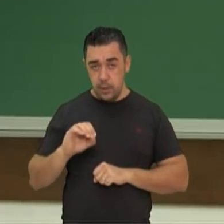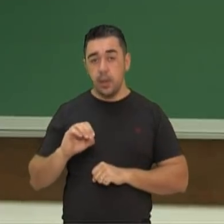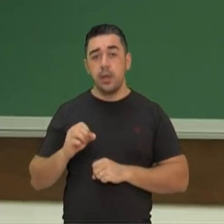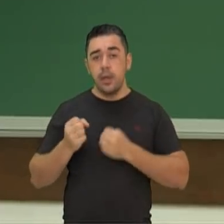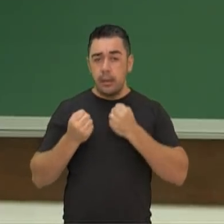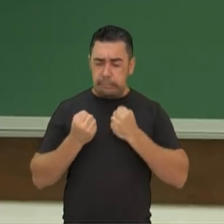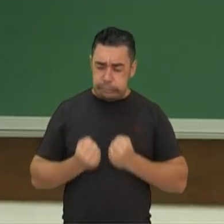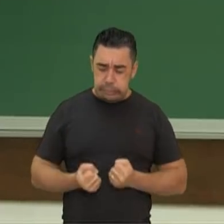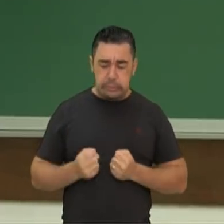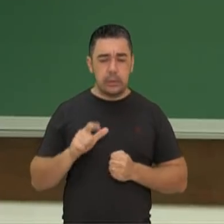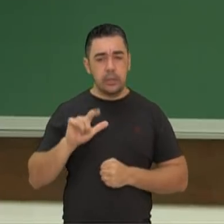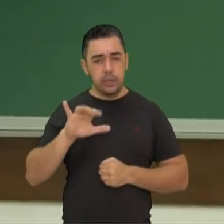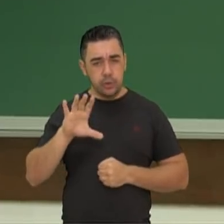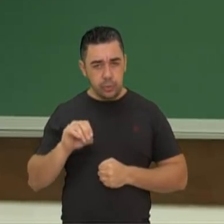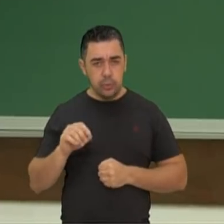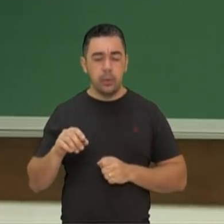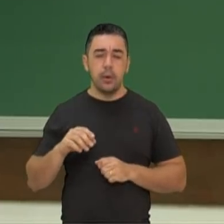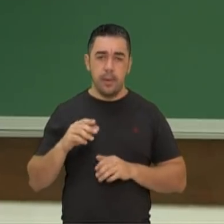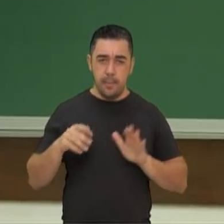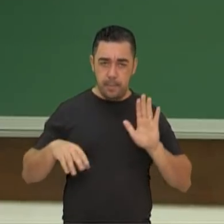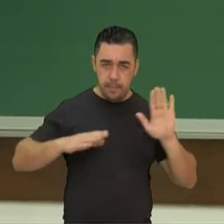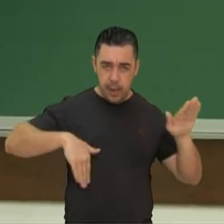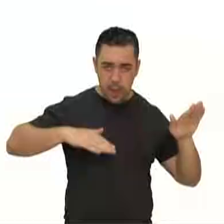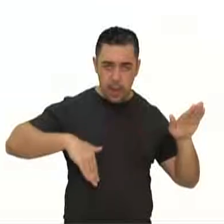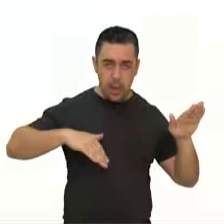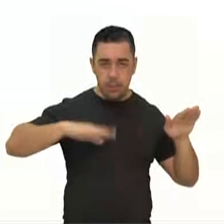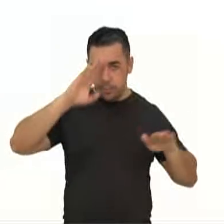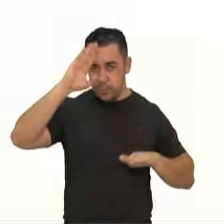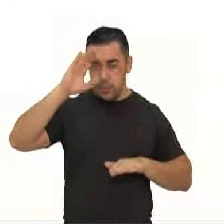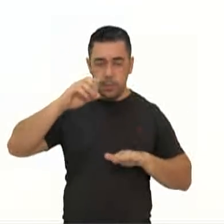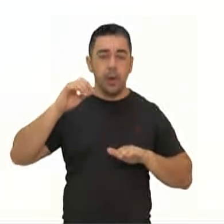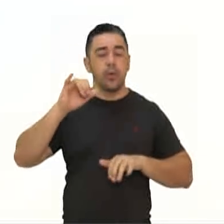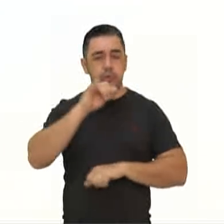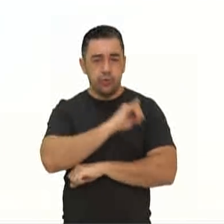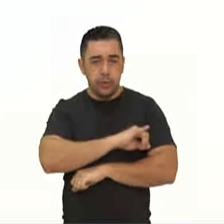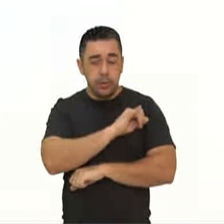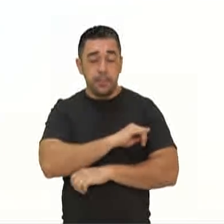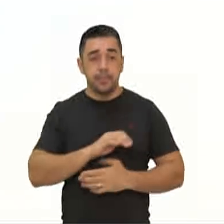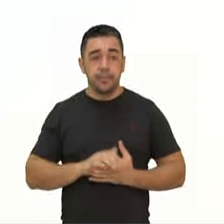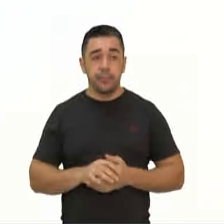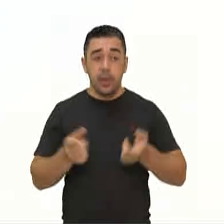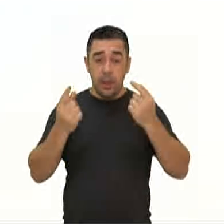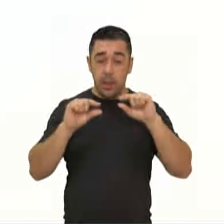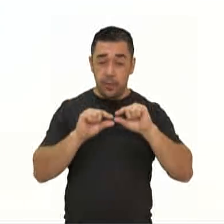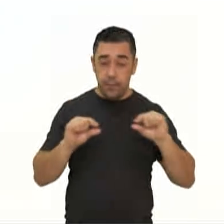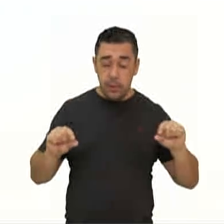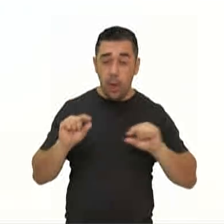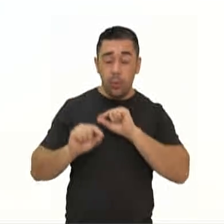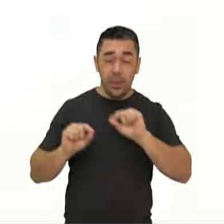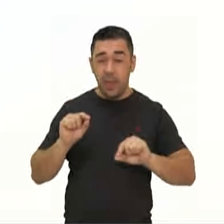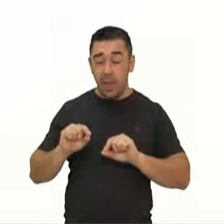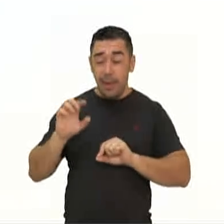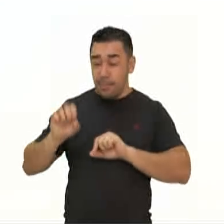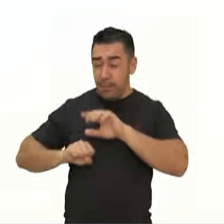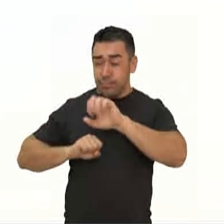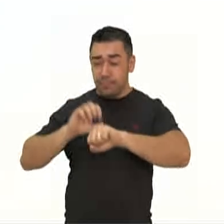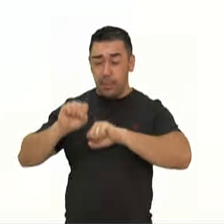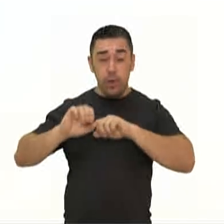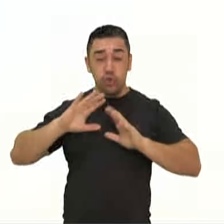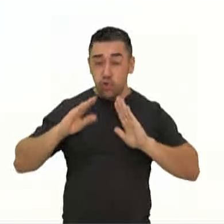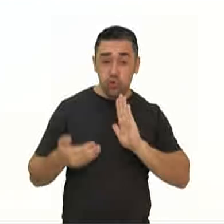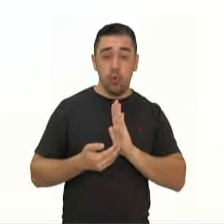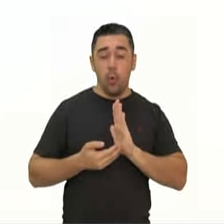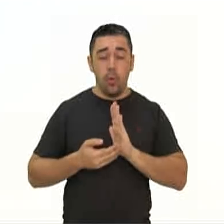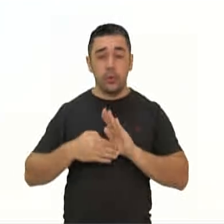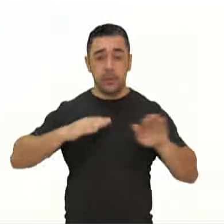de lixo em Copacabana. Letra B. Na linha fina, o fato é a retirada do lixo em todas as praias do Rio de